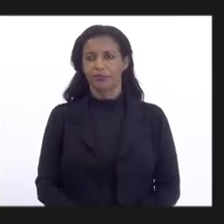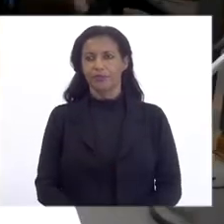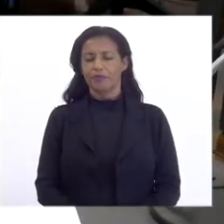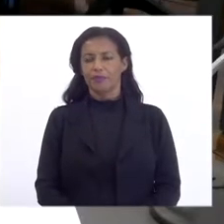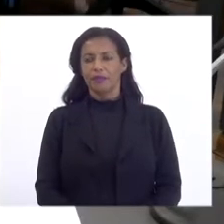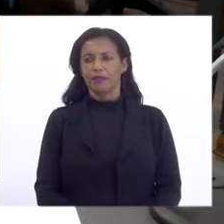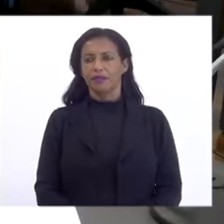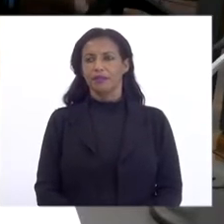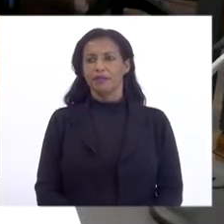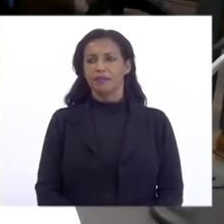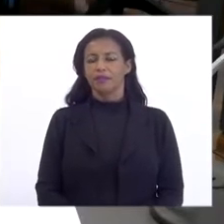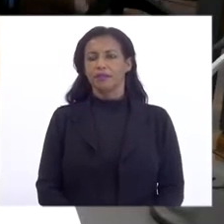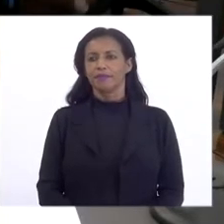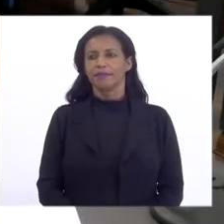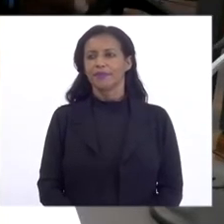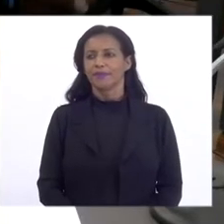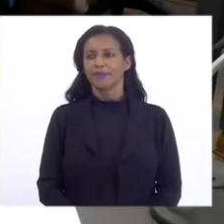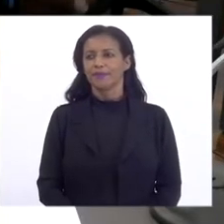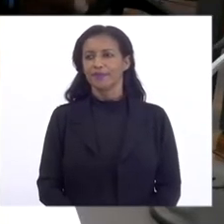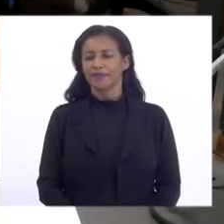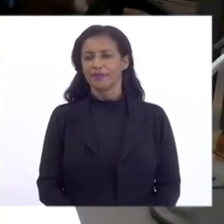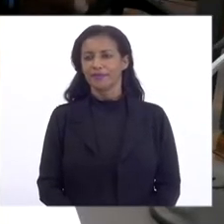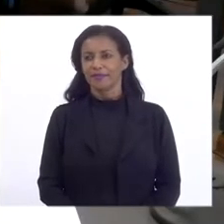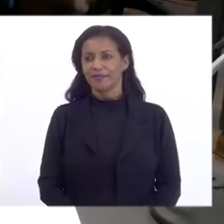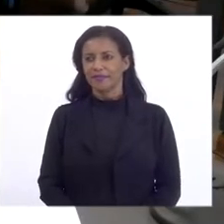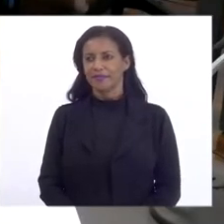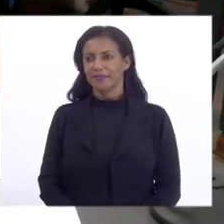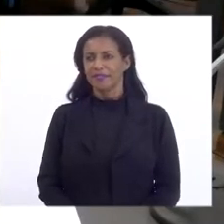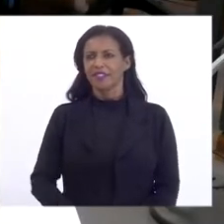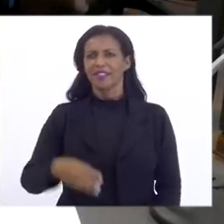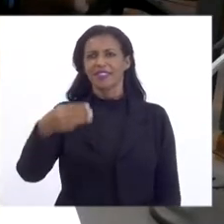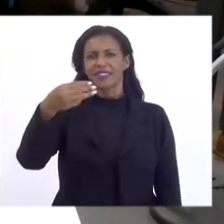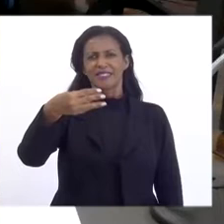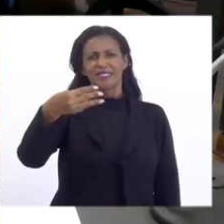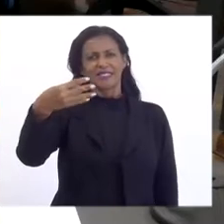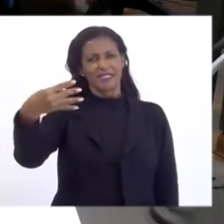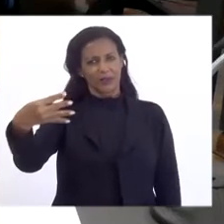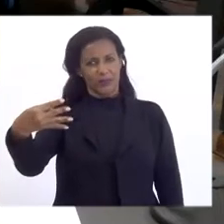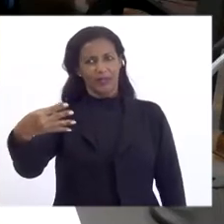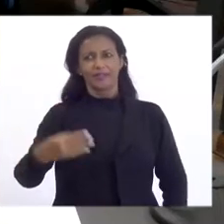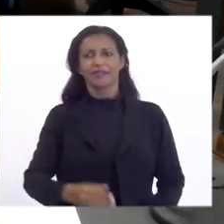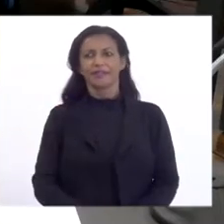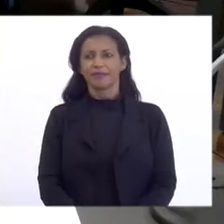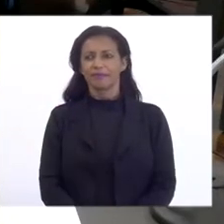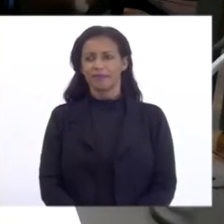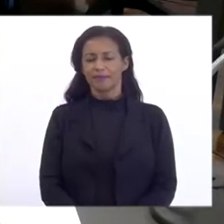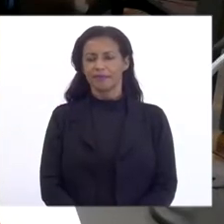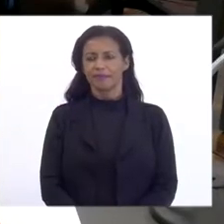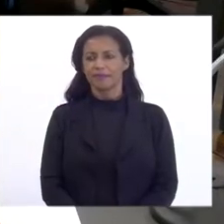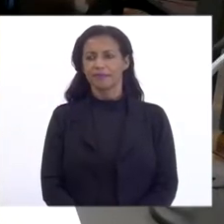Não vamos nem chegar lá. É o 34 que ele quer.